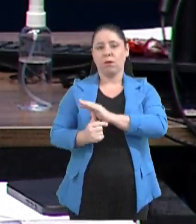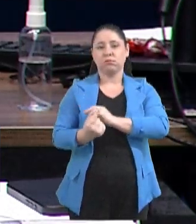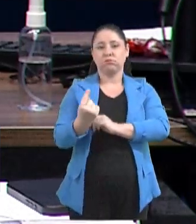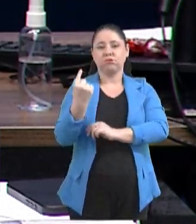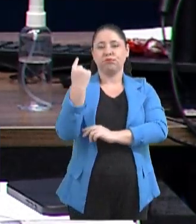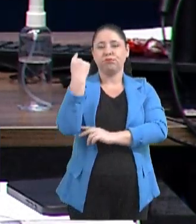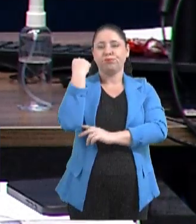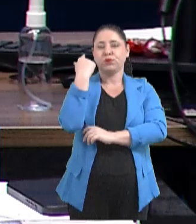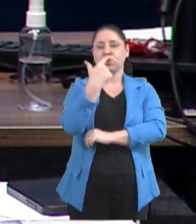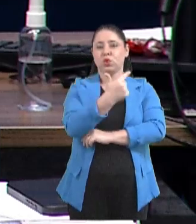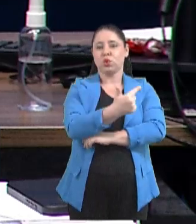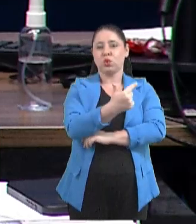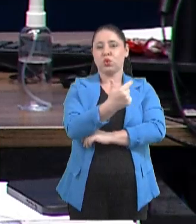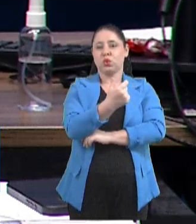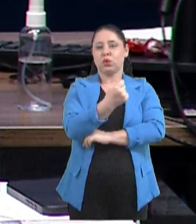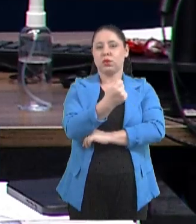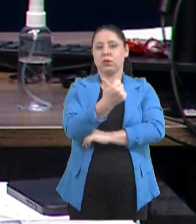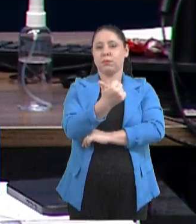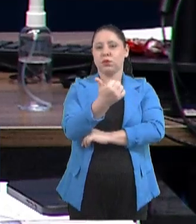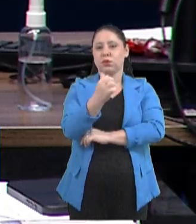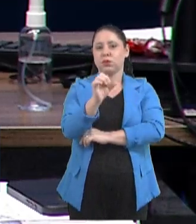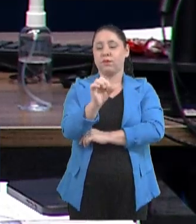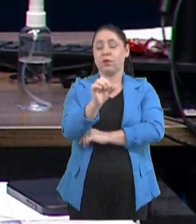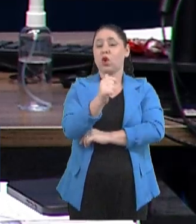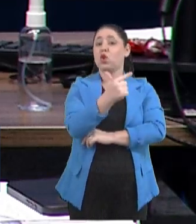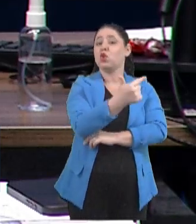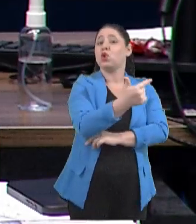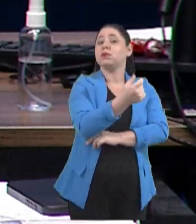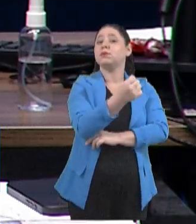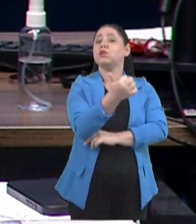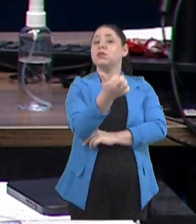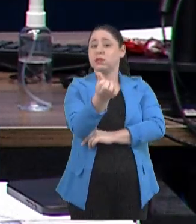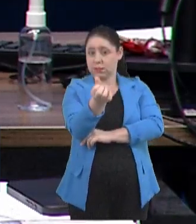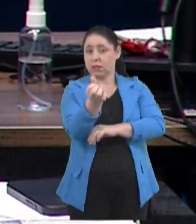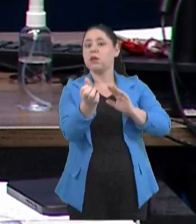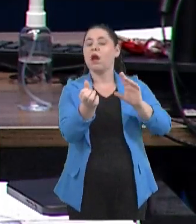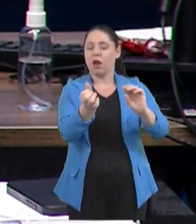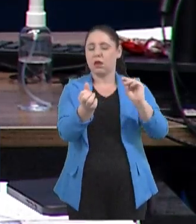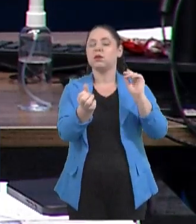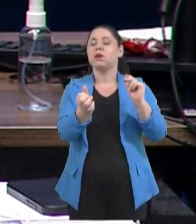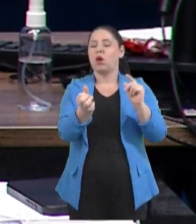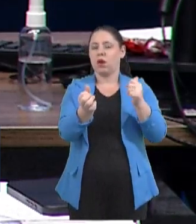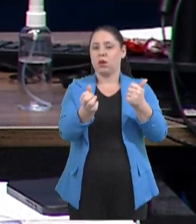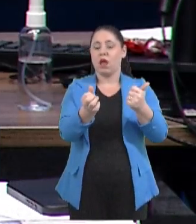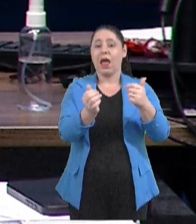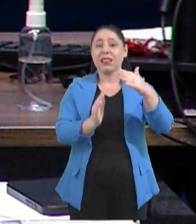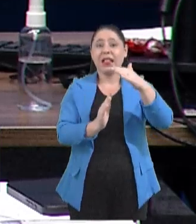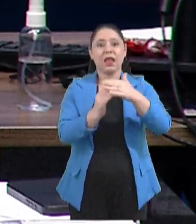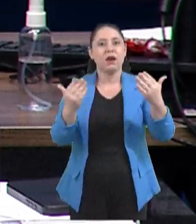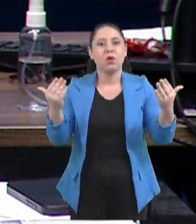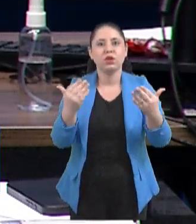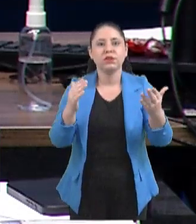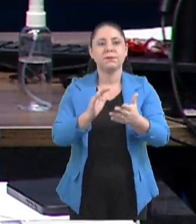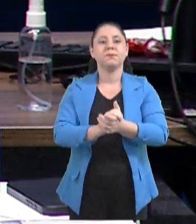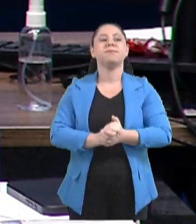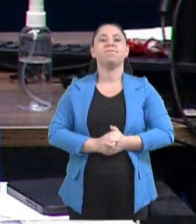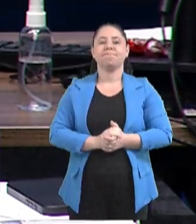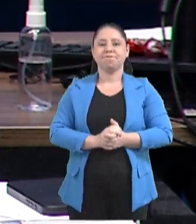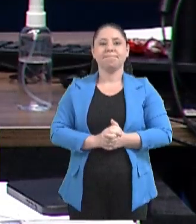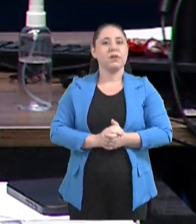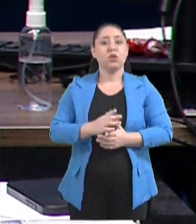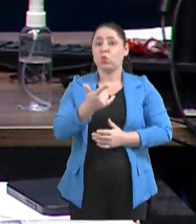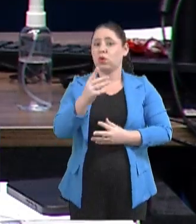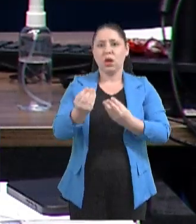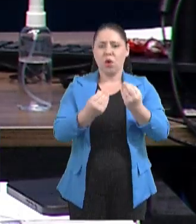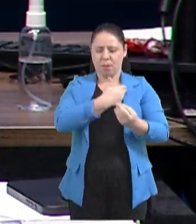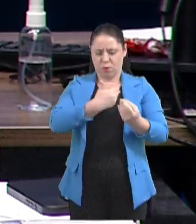em 2019, né? Não, 2016. 16, aliás, e chegou até hoje, né? E não tem a ver